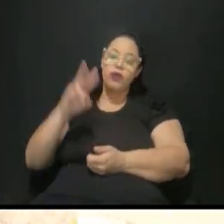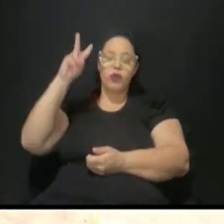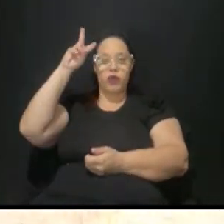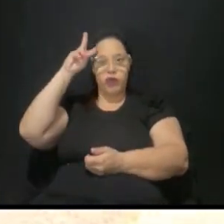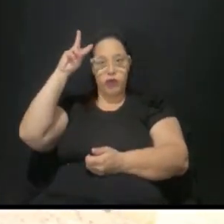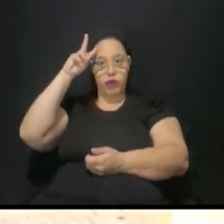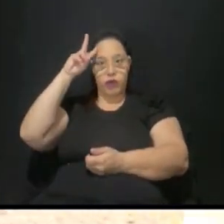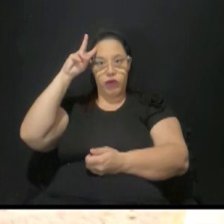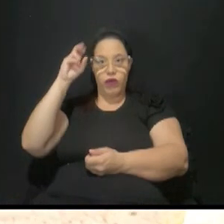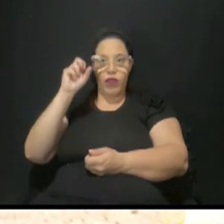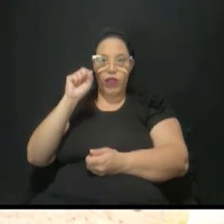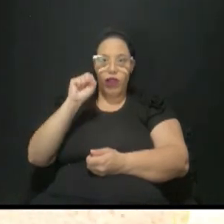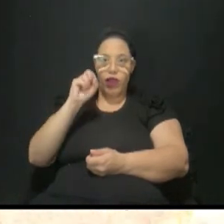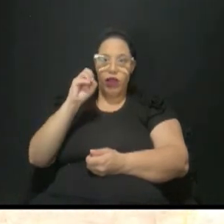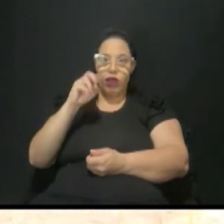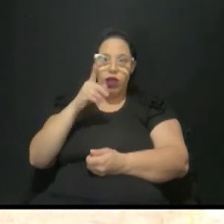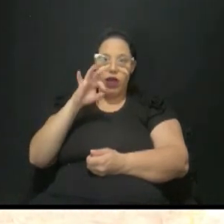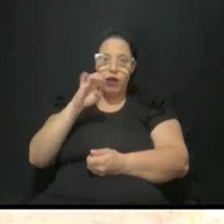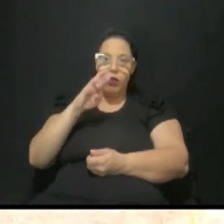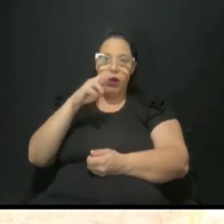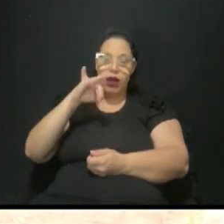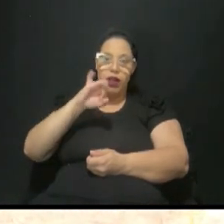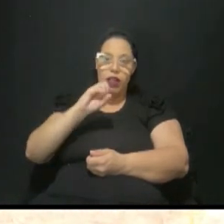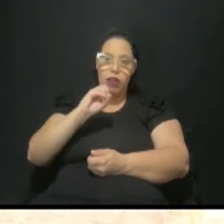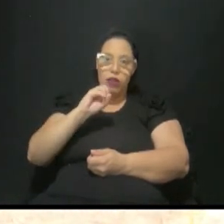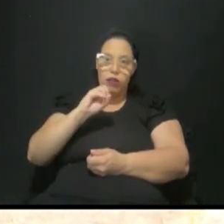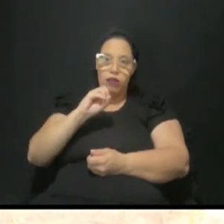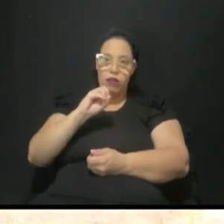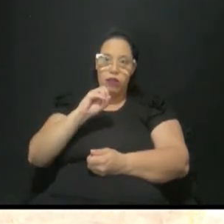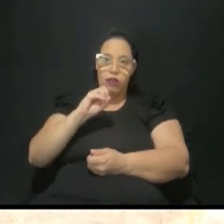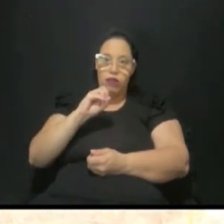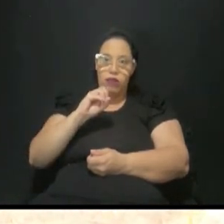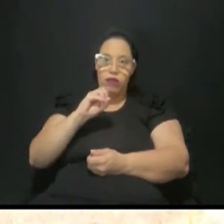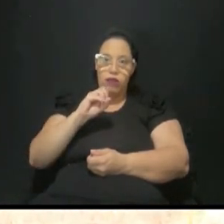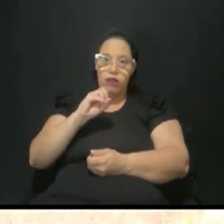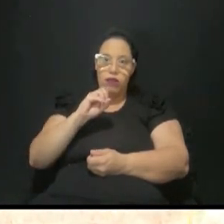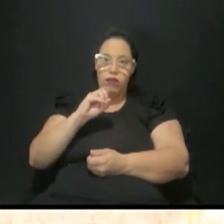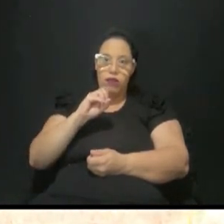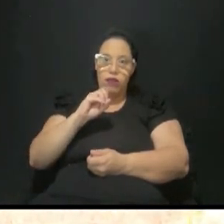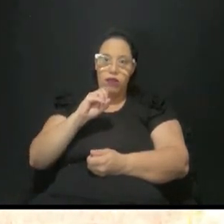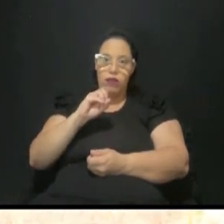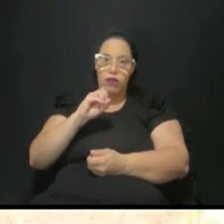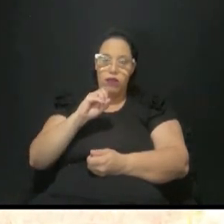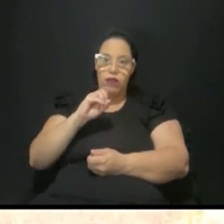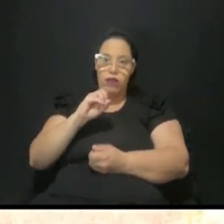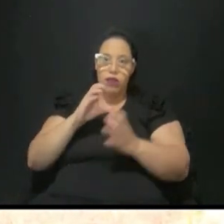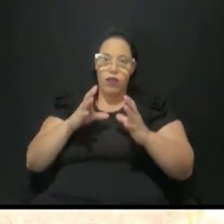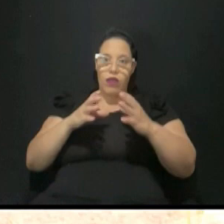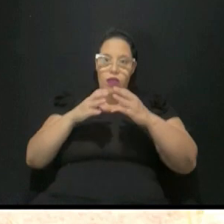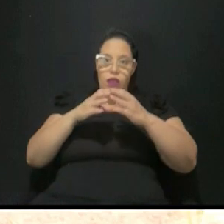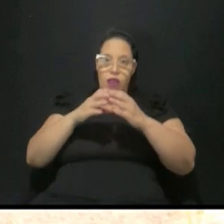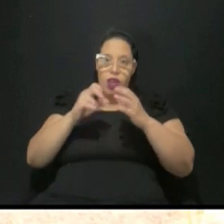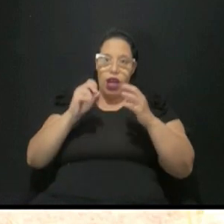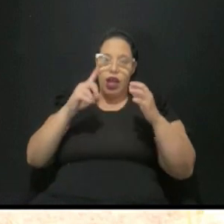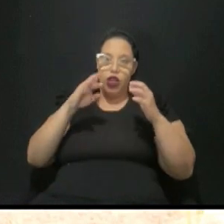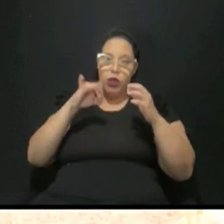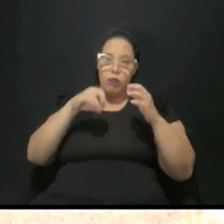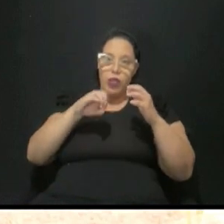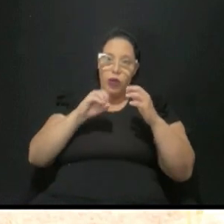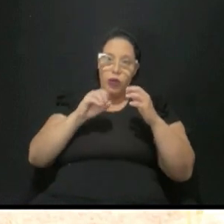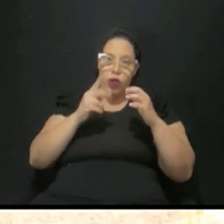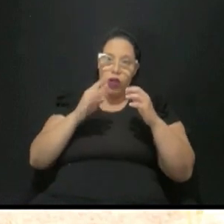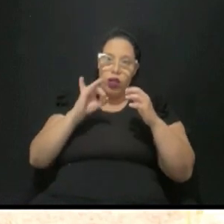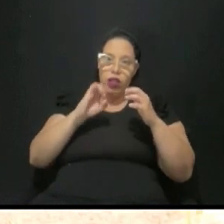Bernardo, as aulas serão na Praça de Esportes Argemiro Roque e no DIC